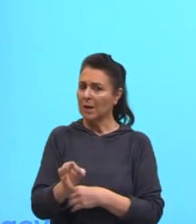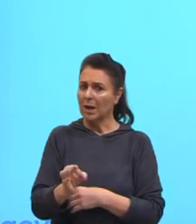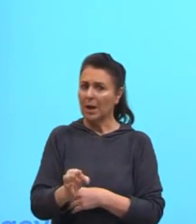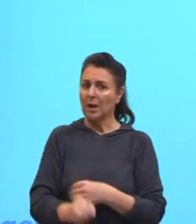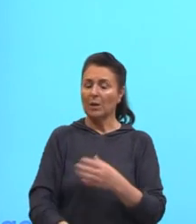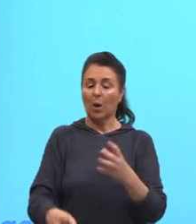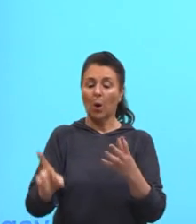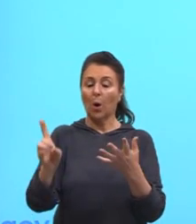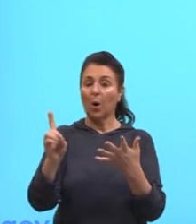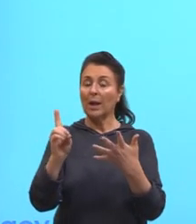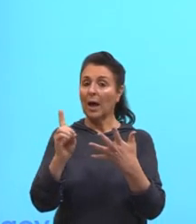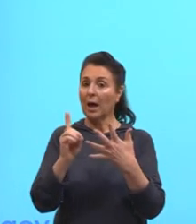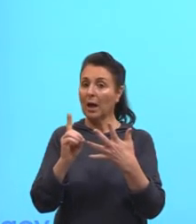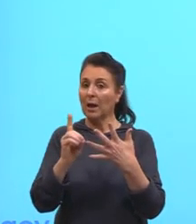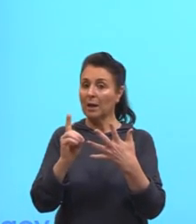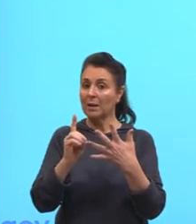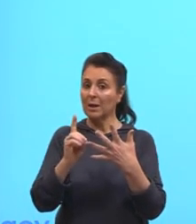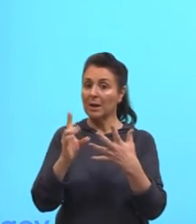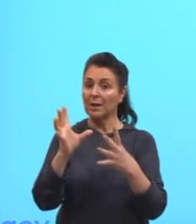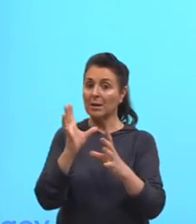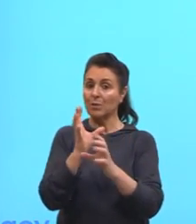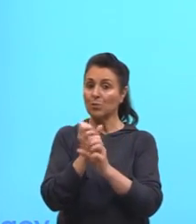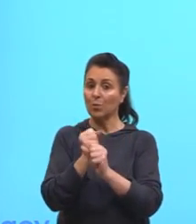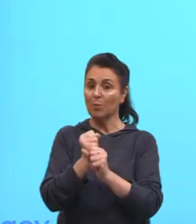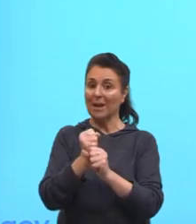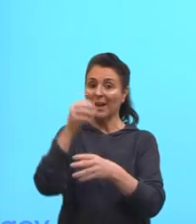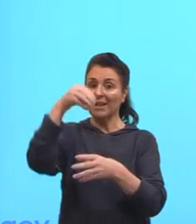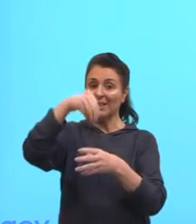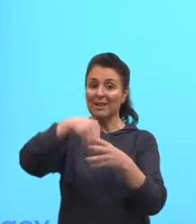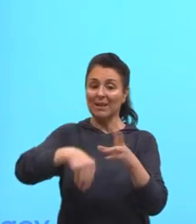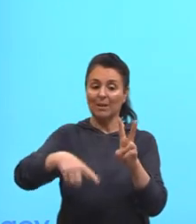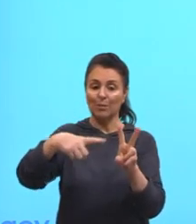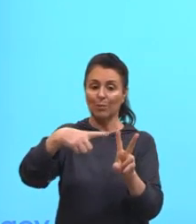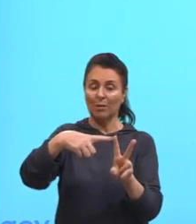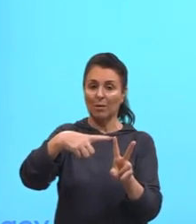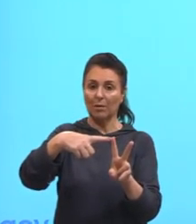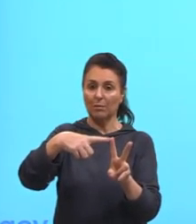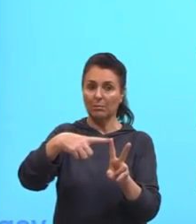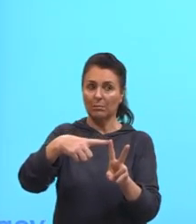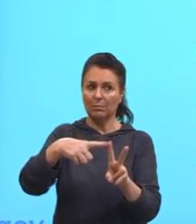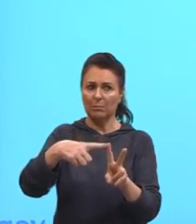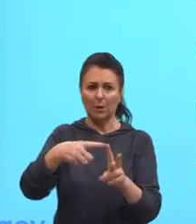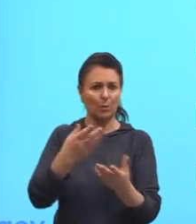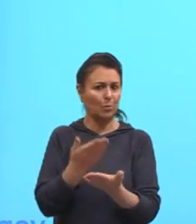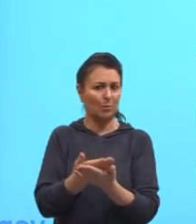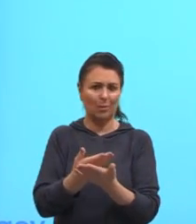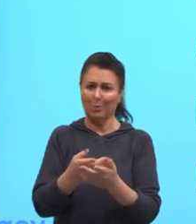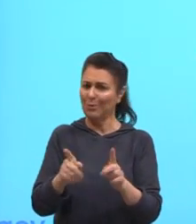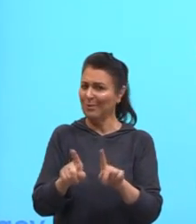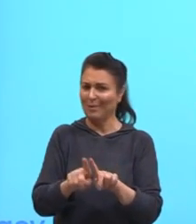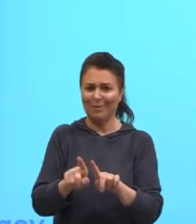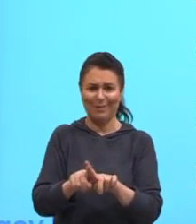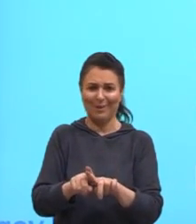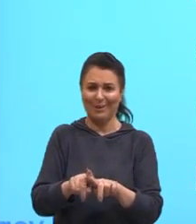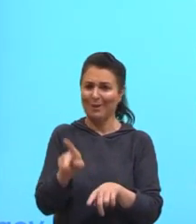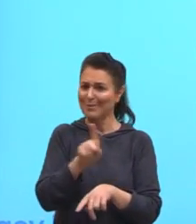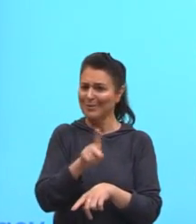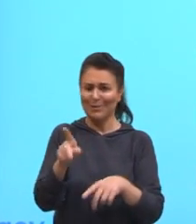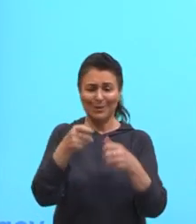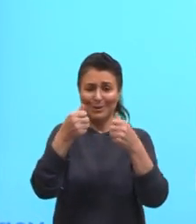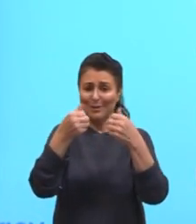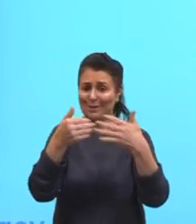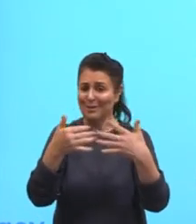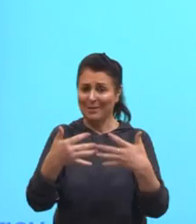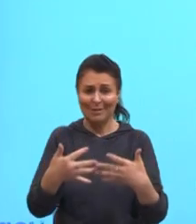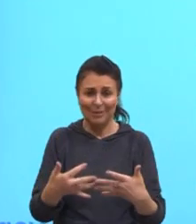letra D que tem a soma né dentro da raiz mas O que é uma operação que nós estudamos né a gente viu sempre